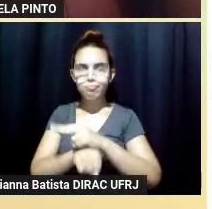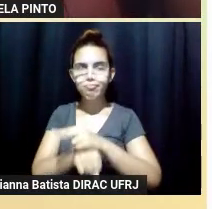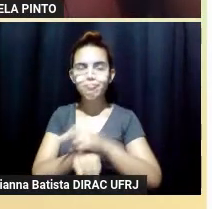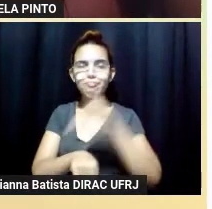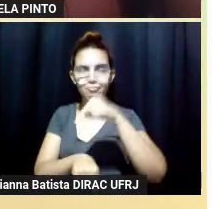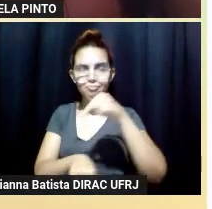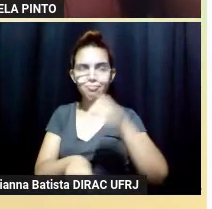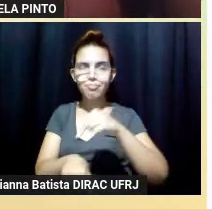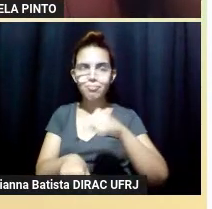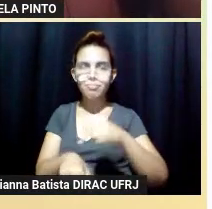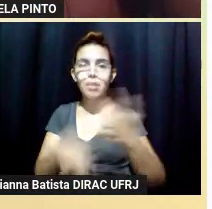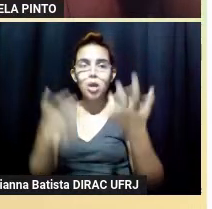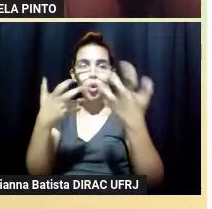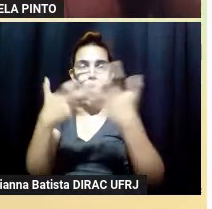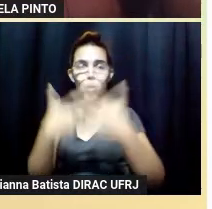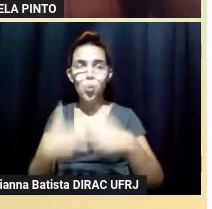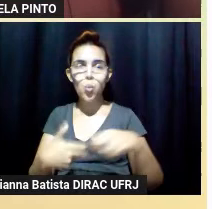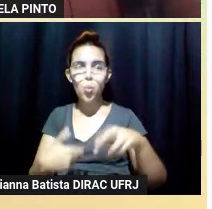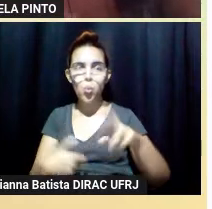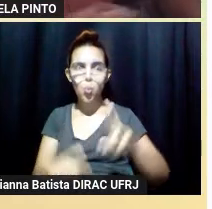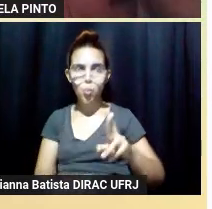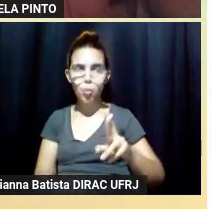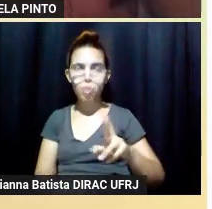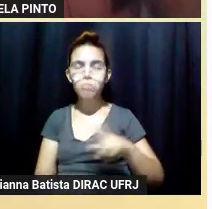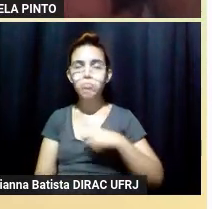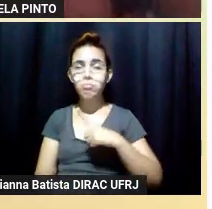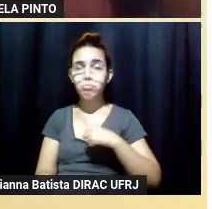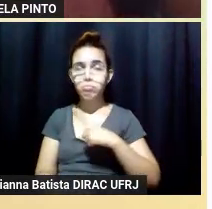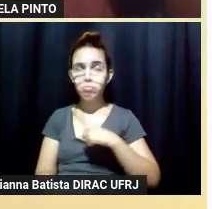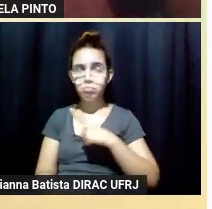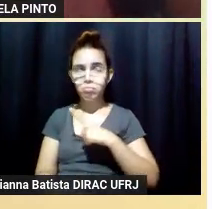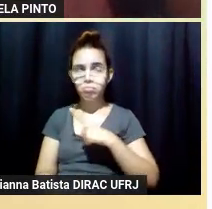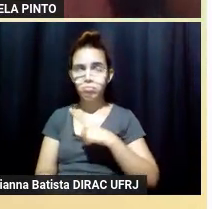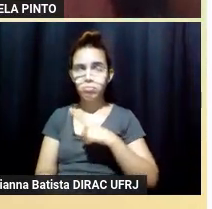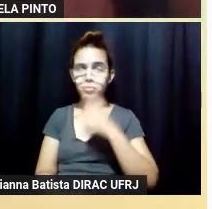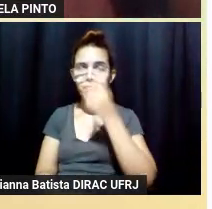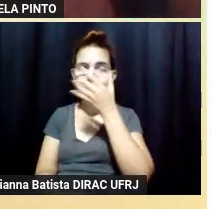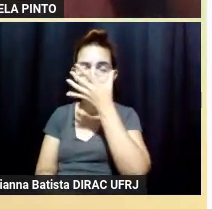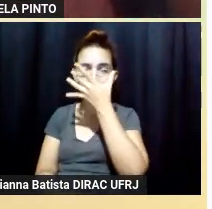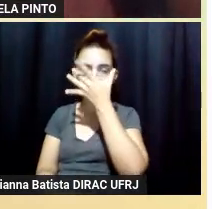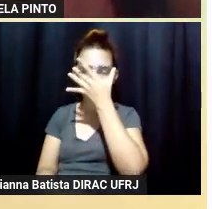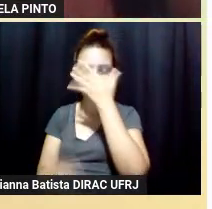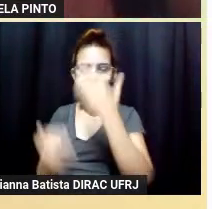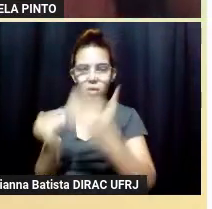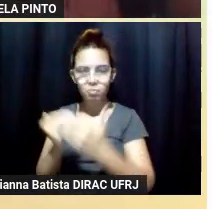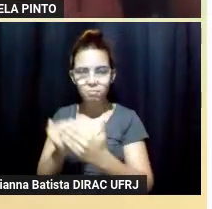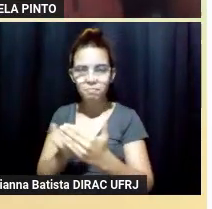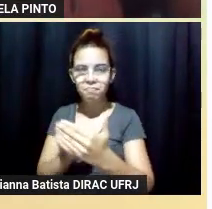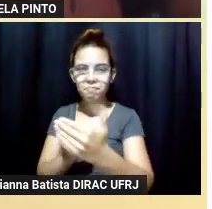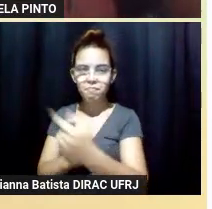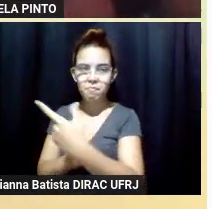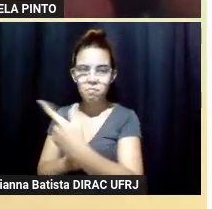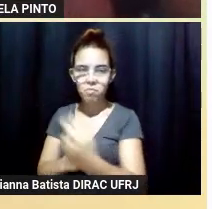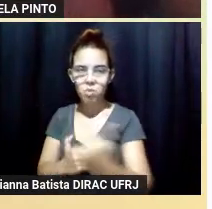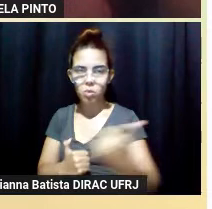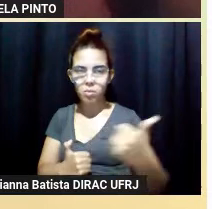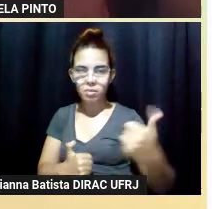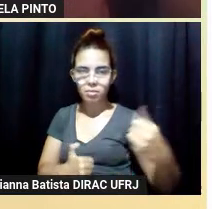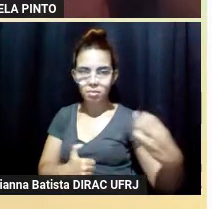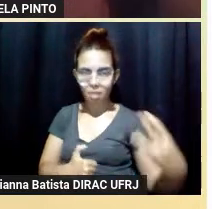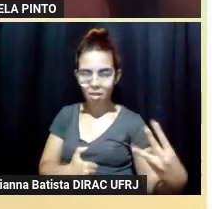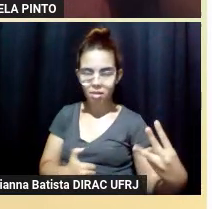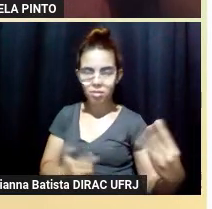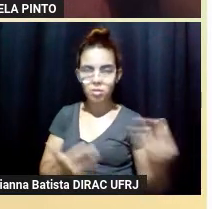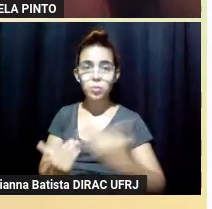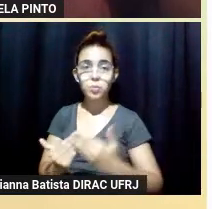na Rural. Tá? Em 2013, eu comecei o